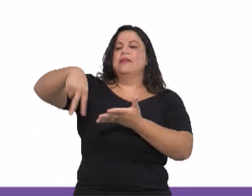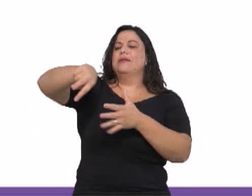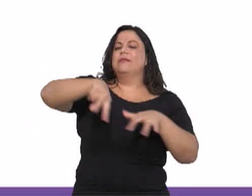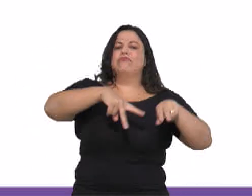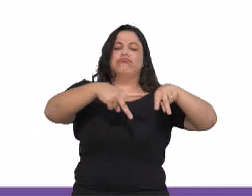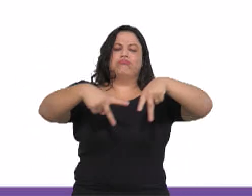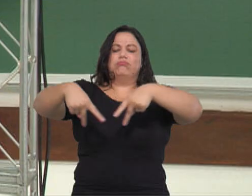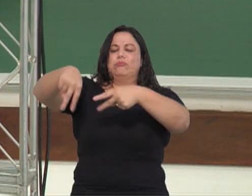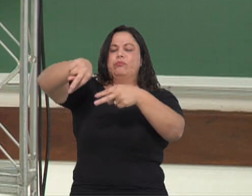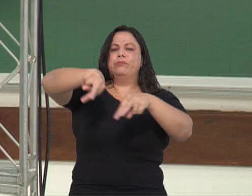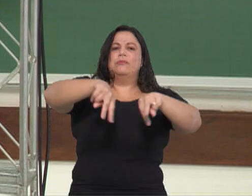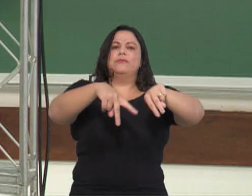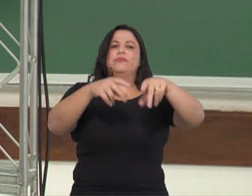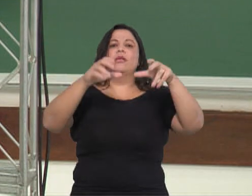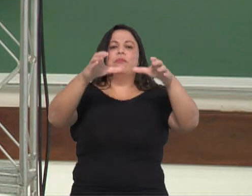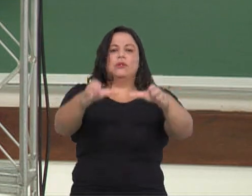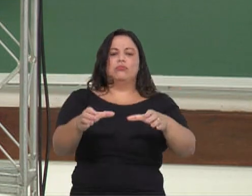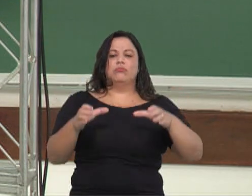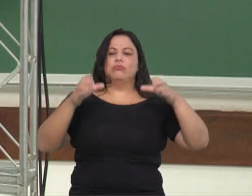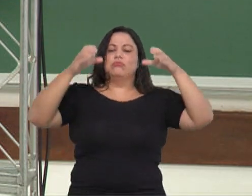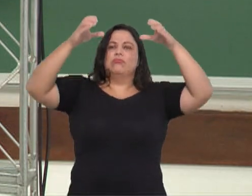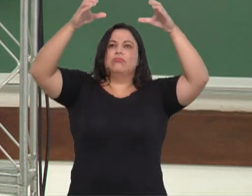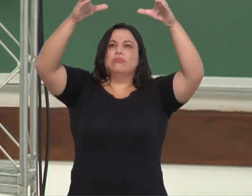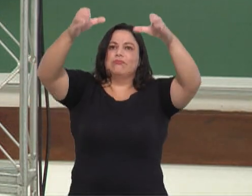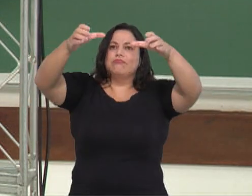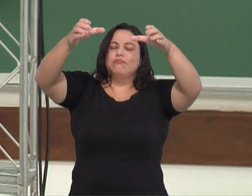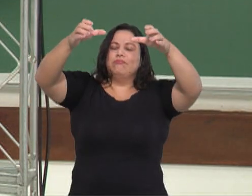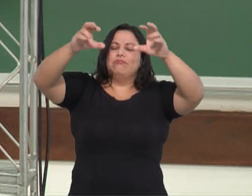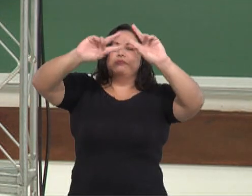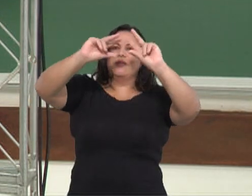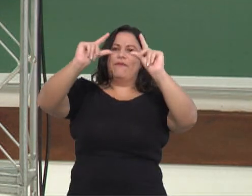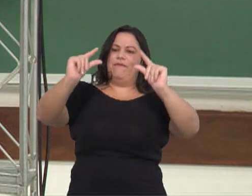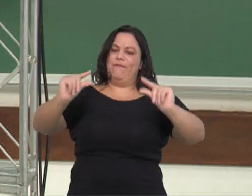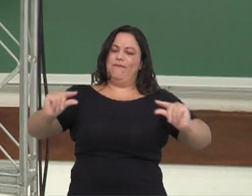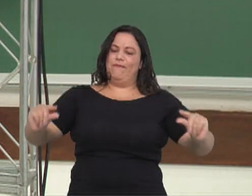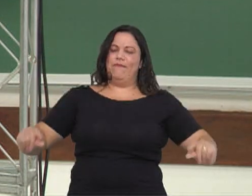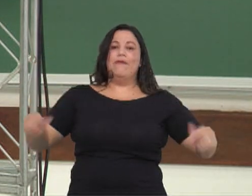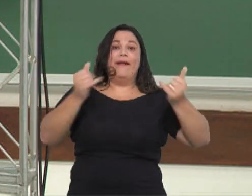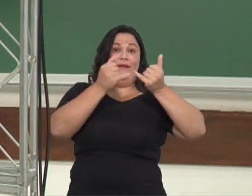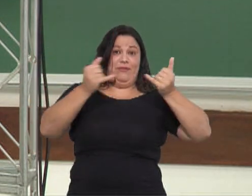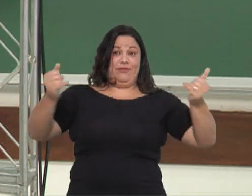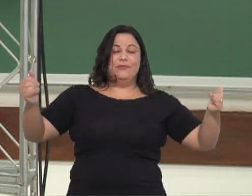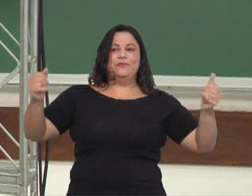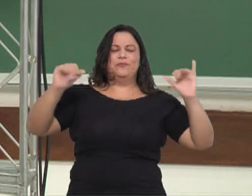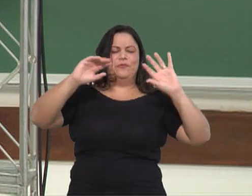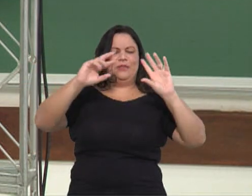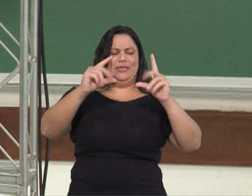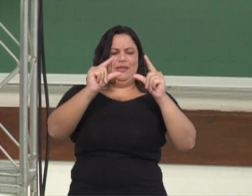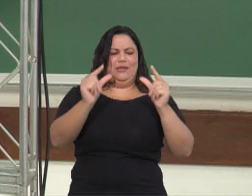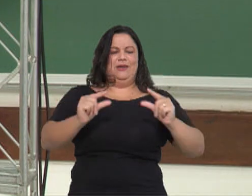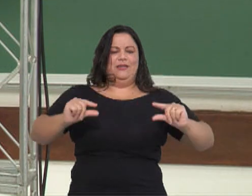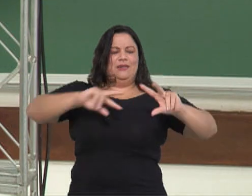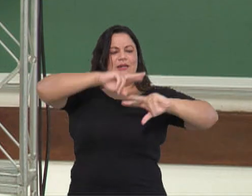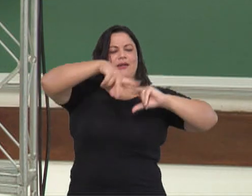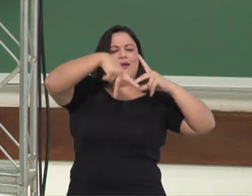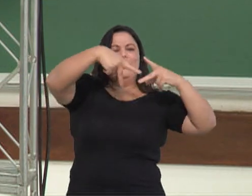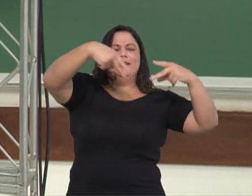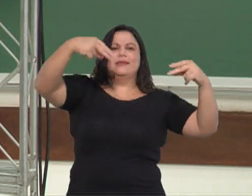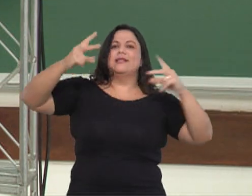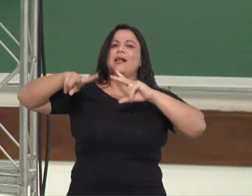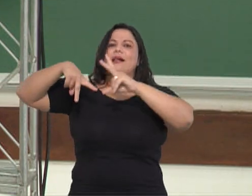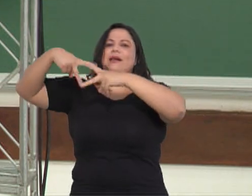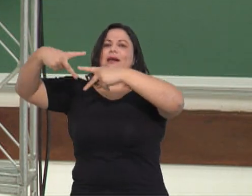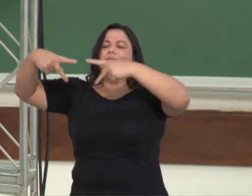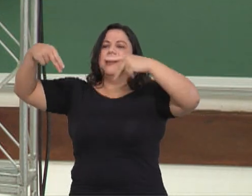para coroar o rei de Congo, e eles usam fitas penduradas, não só na roupa, no chapéu. É uma